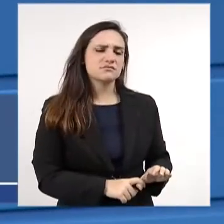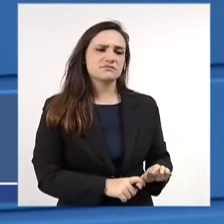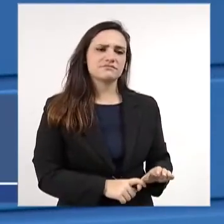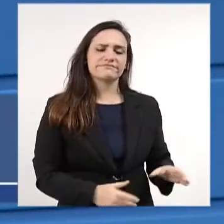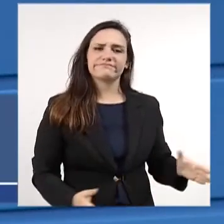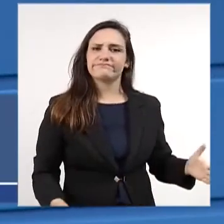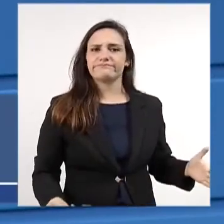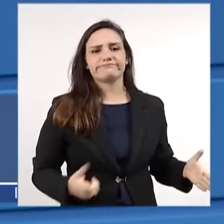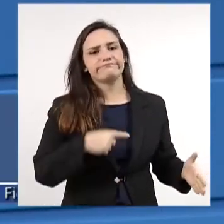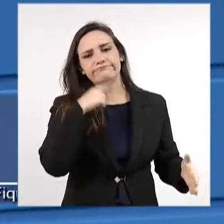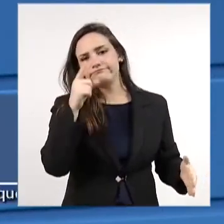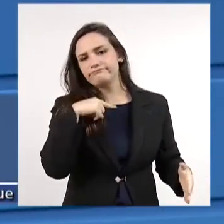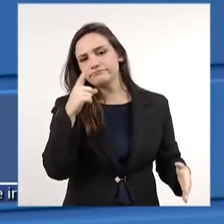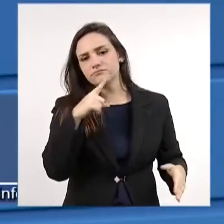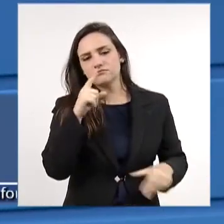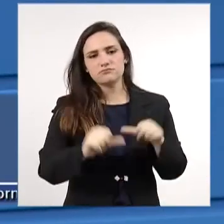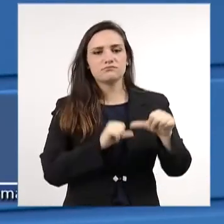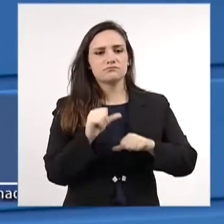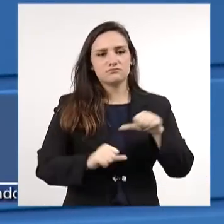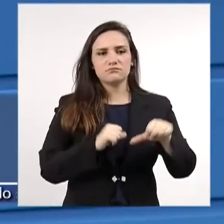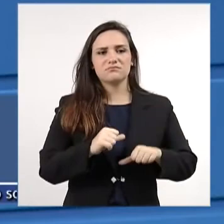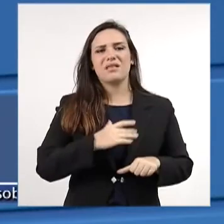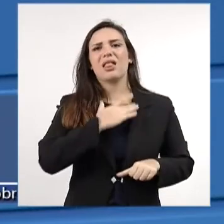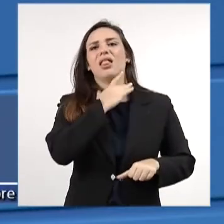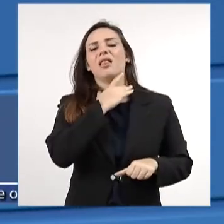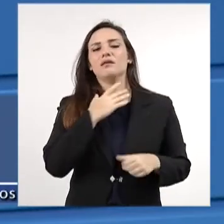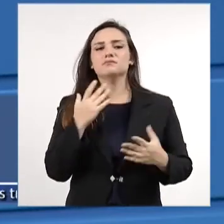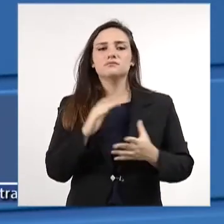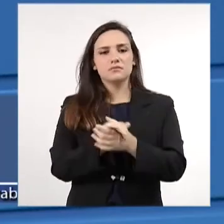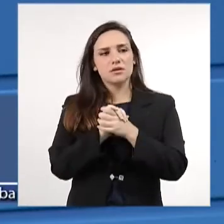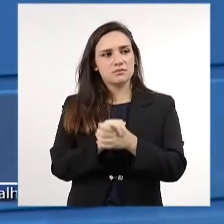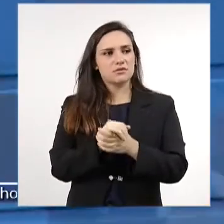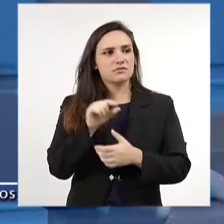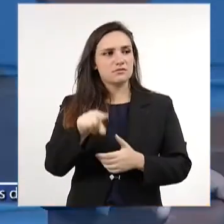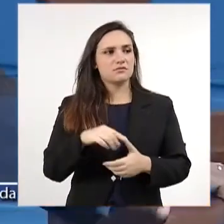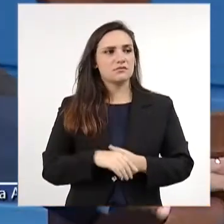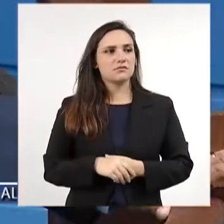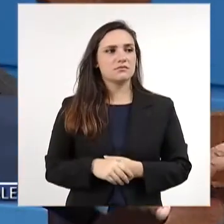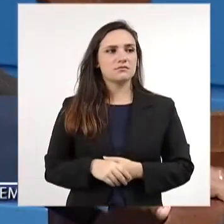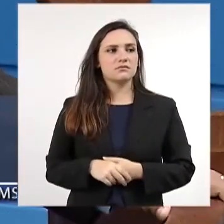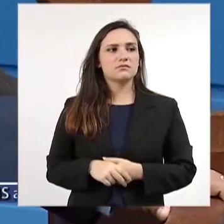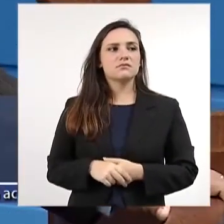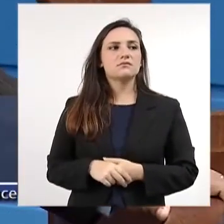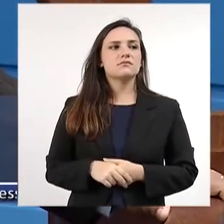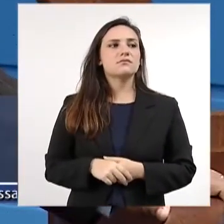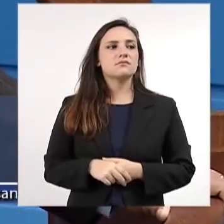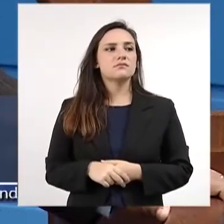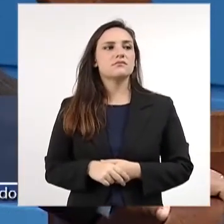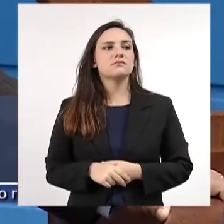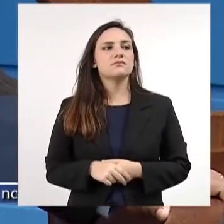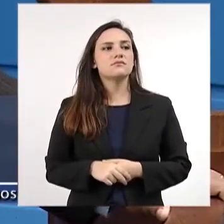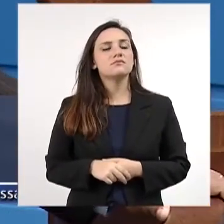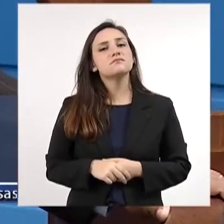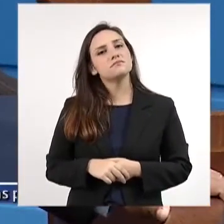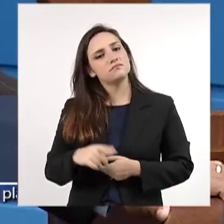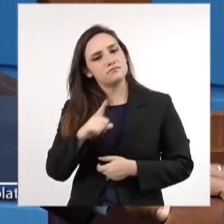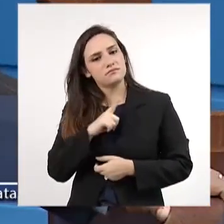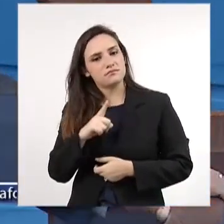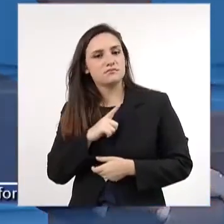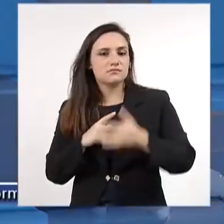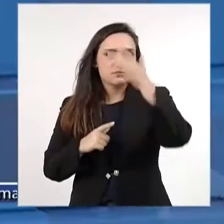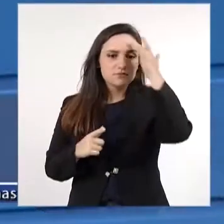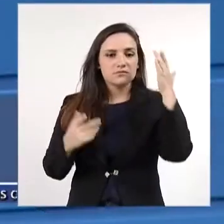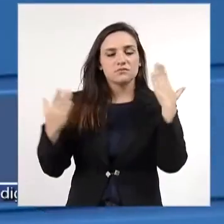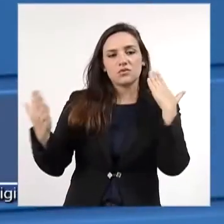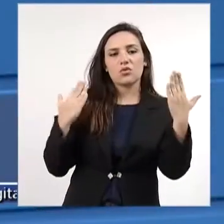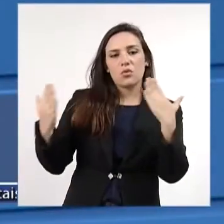desse sufoco que nós estamos vivendo. Mas parabéns a Vossa Excelência, e dizer que a comparação que muitos fazem aqui do atual